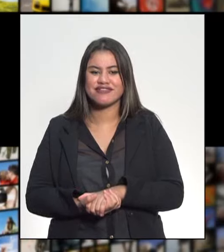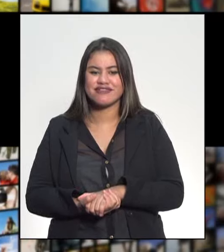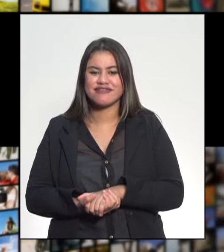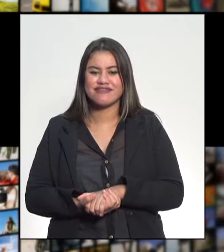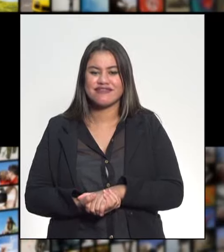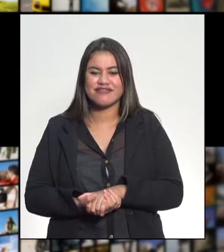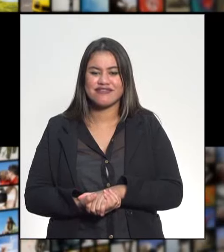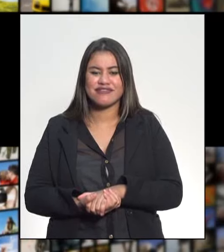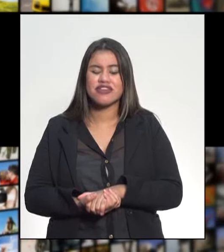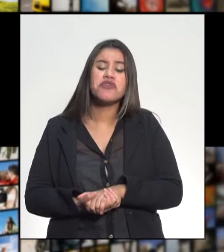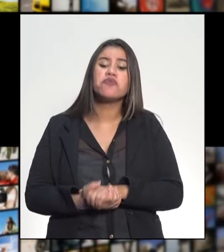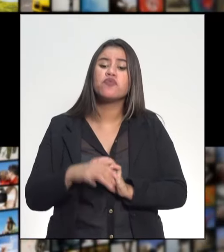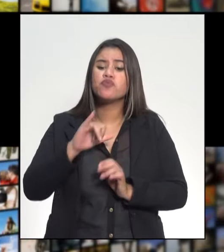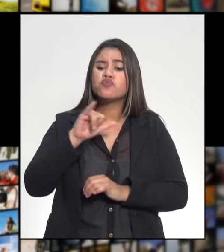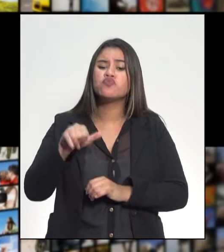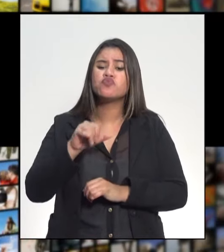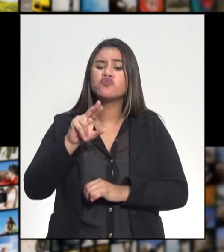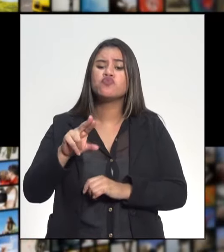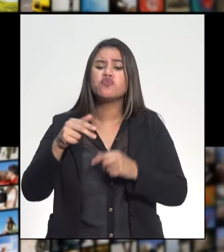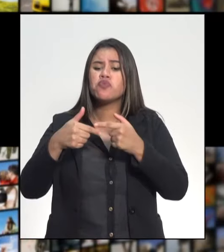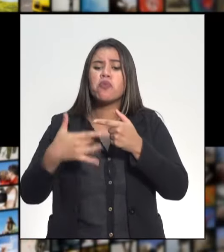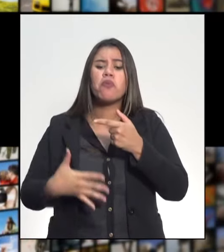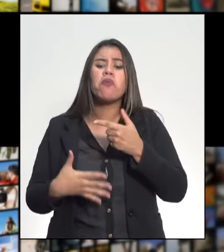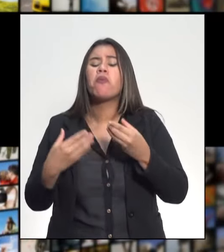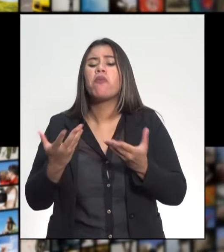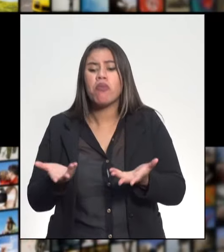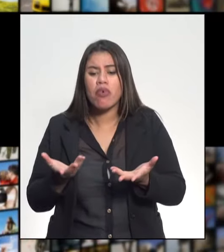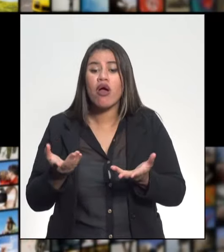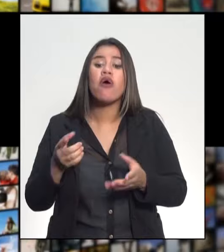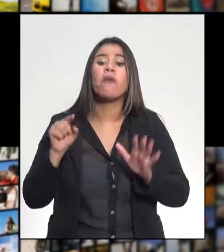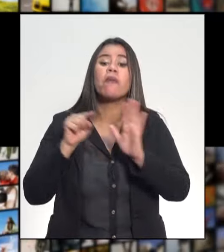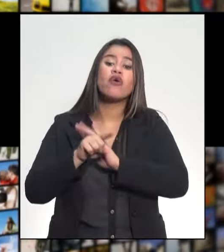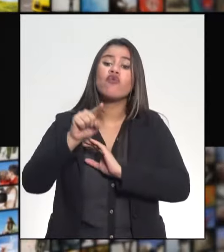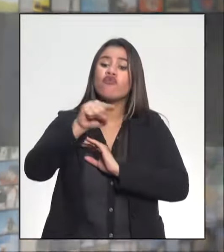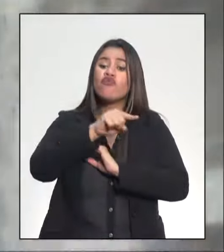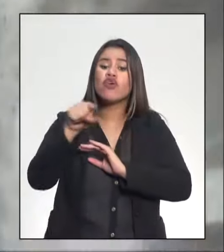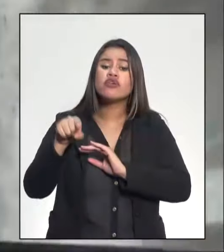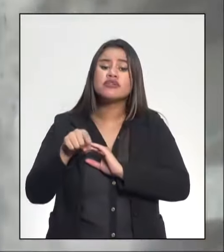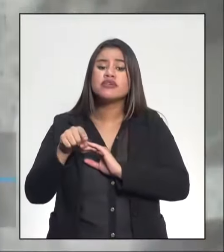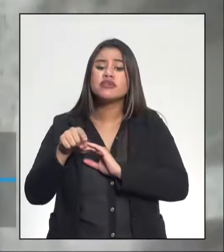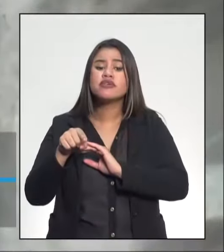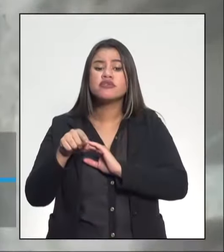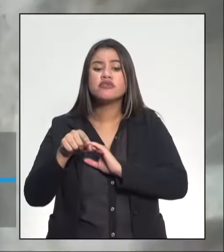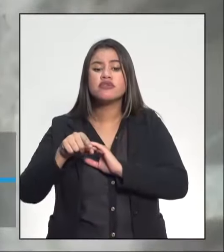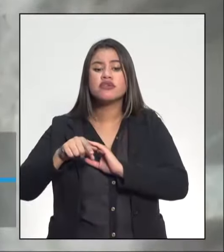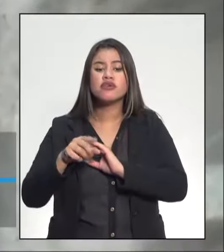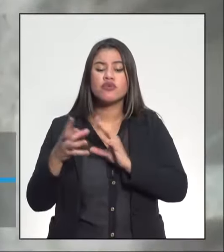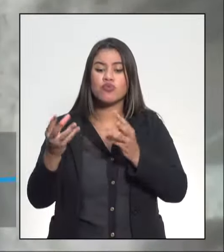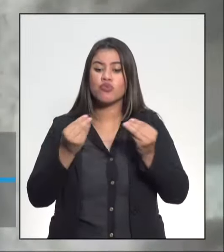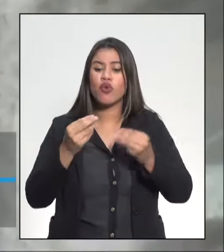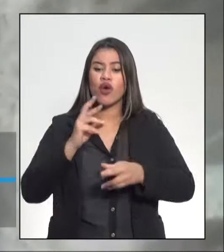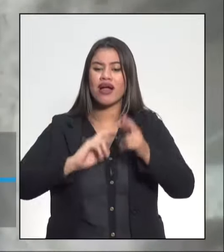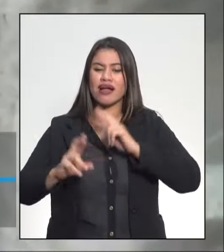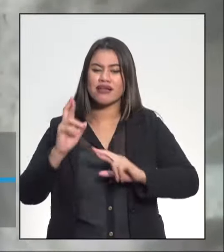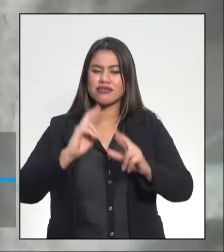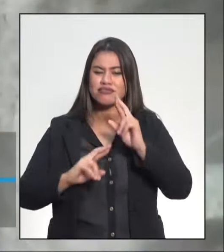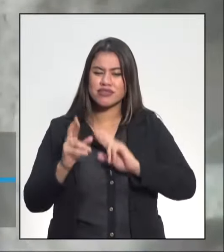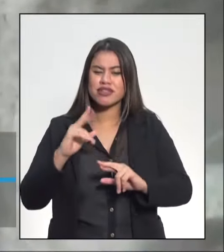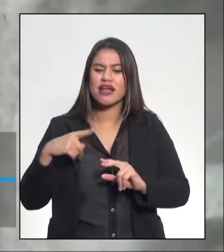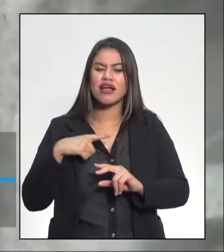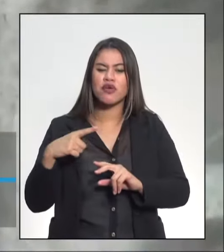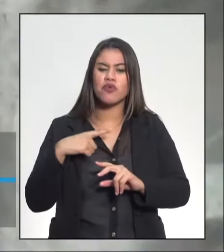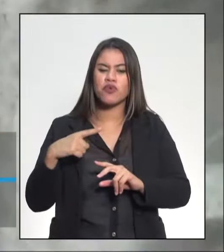Ju, você tem alguma coisa? Por que você se informa? Ainda não. Ainda estão respondendo, que tem um delayzinho